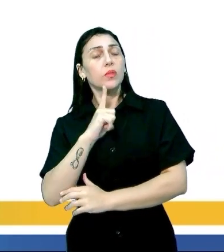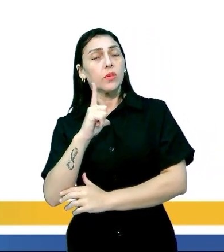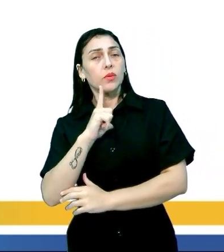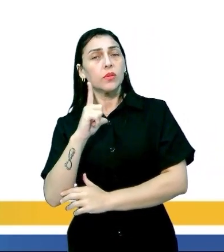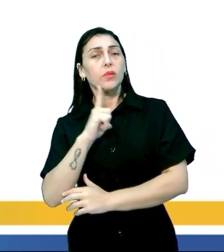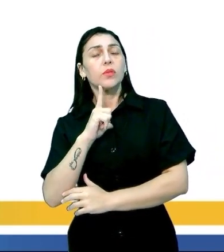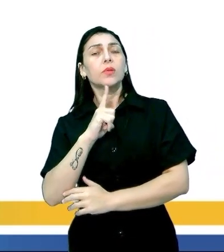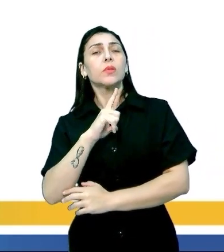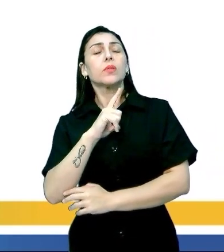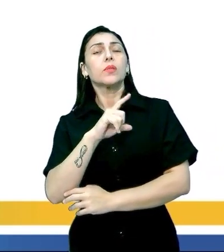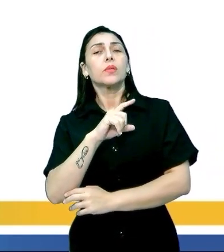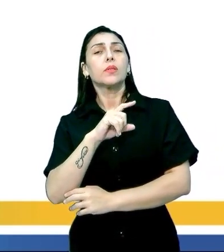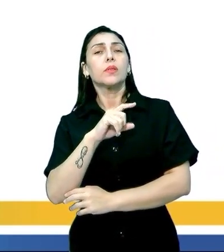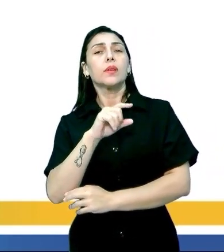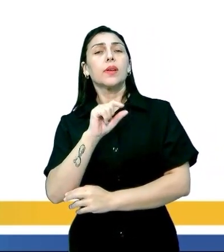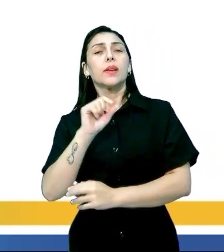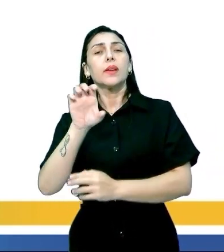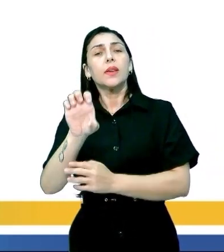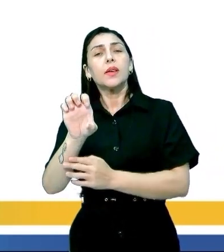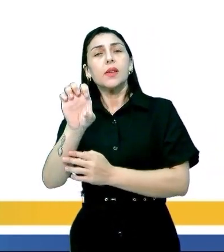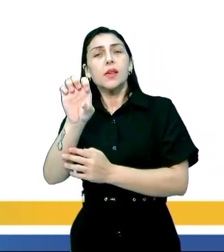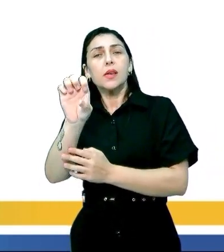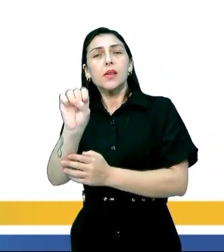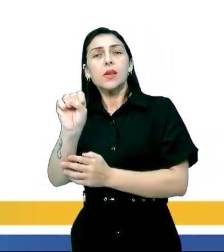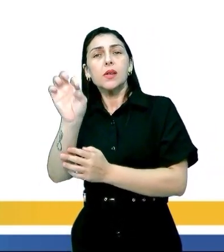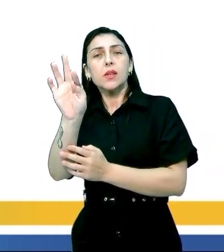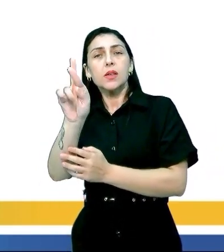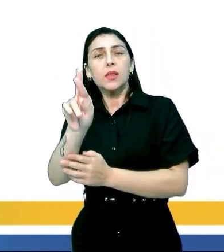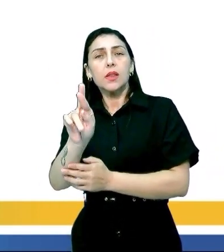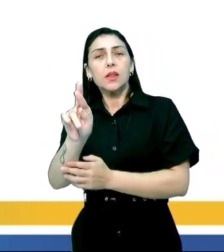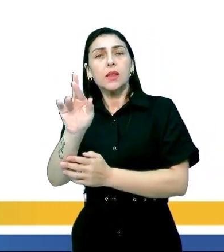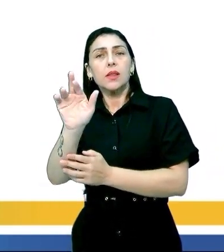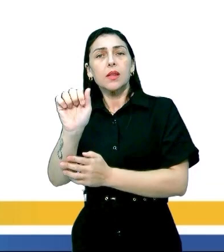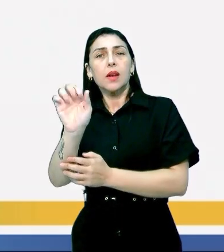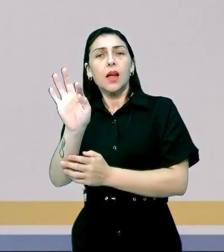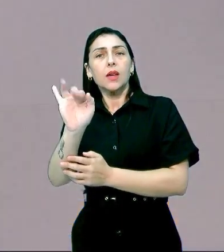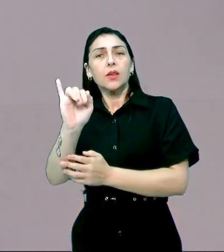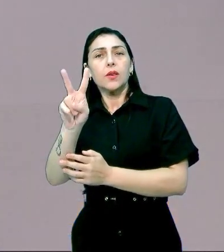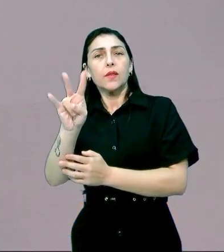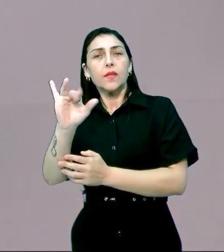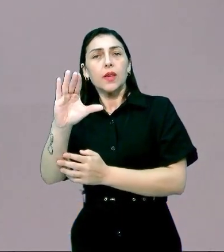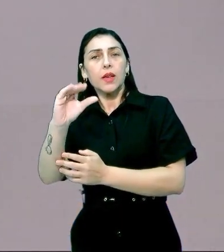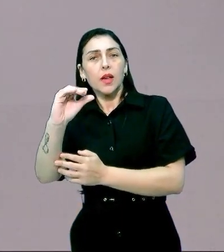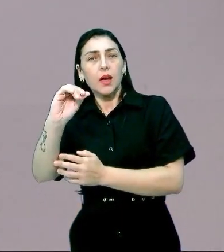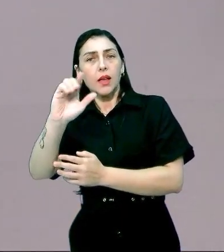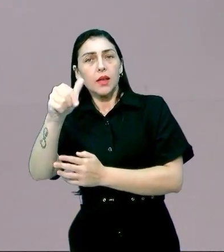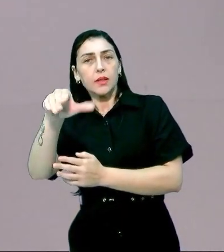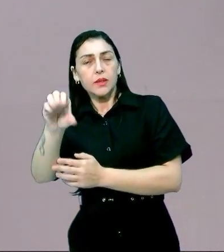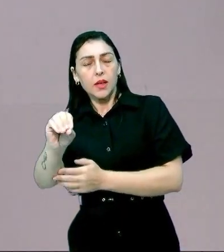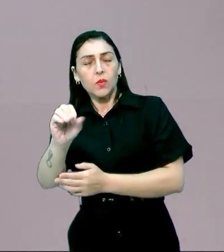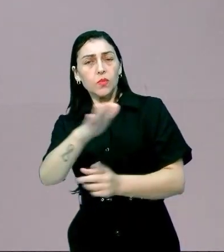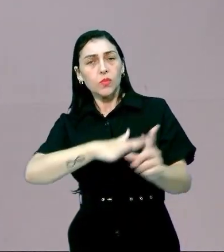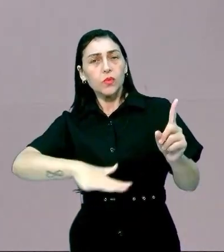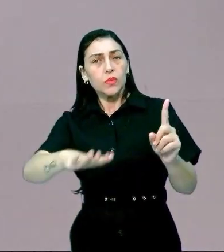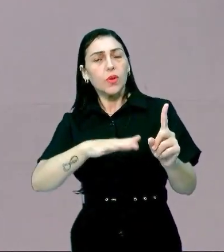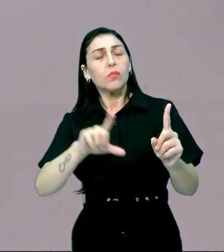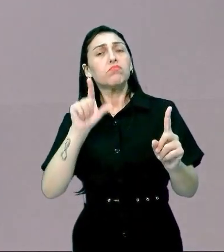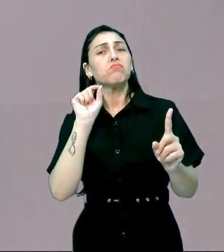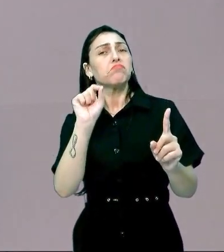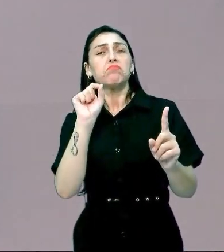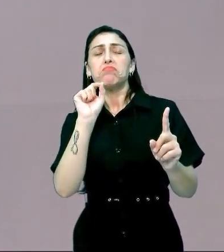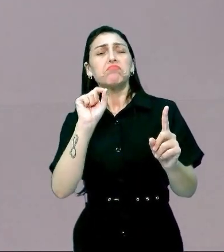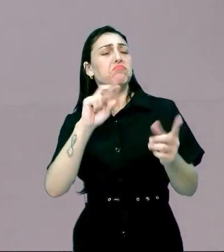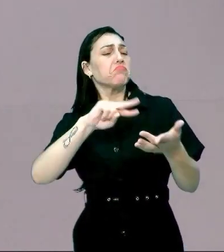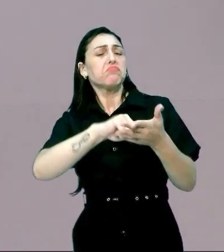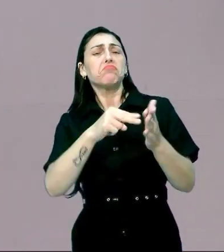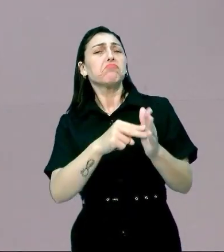tratamos a respeito da estratificação social? Eu vou retornar a imagem para mim, né? Então, quando nós estamos tratando